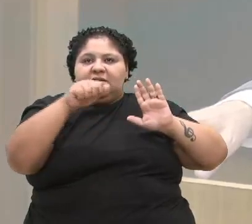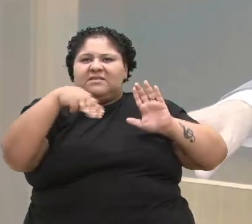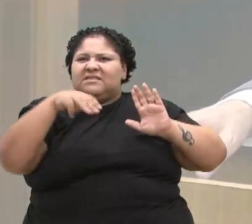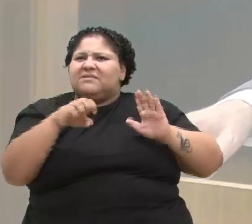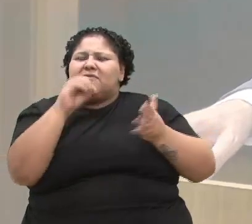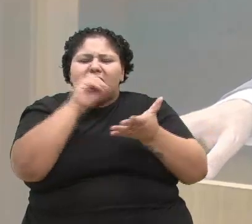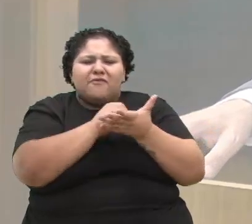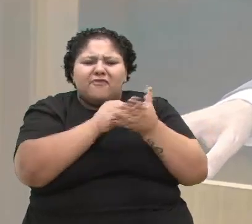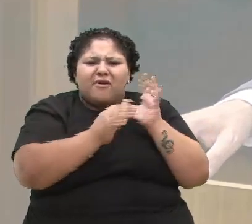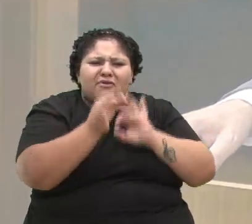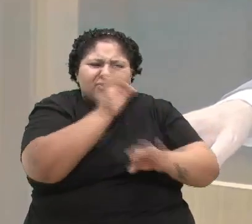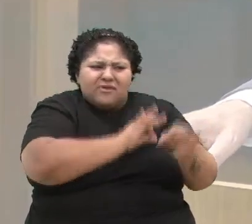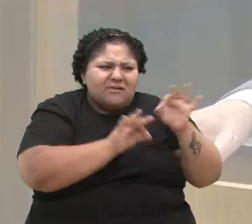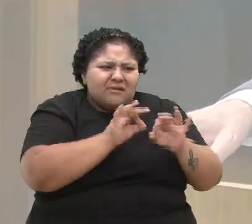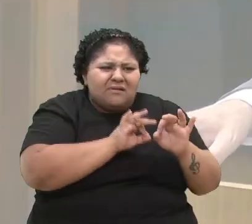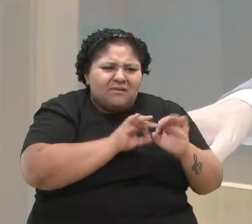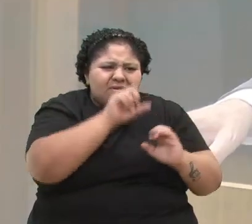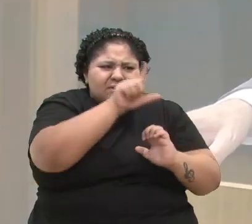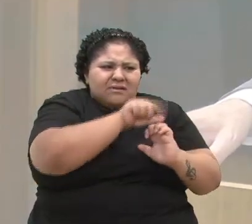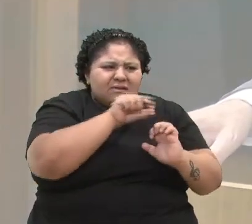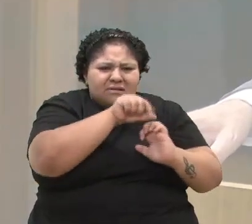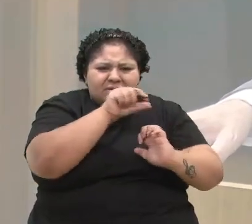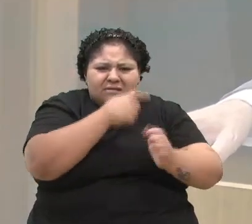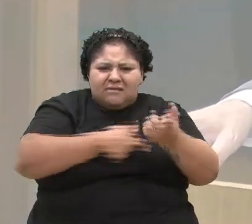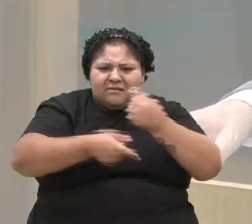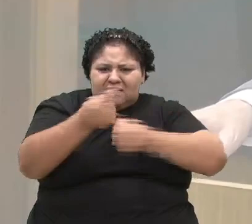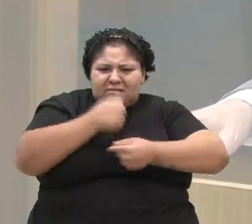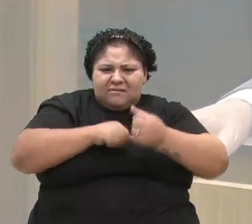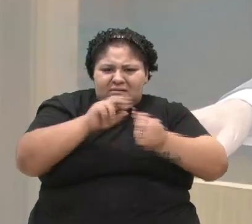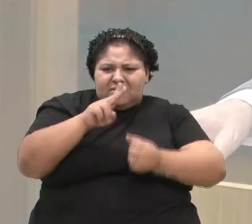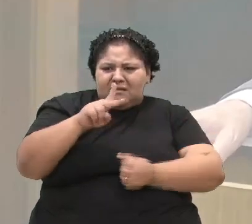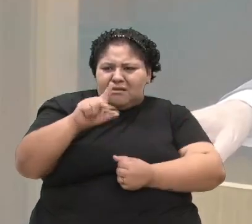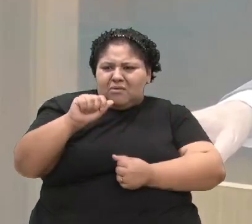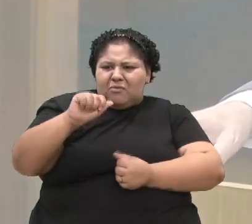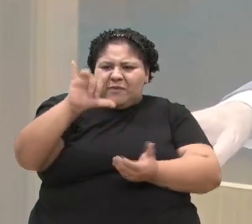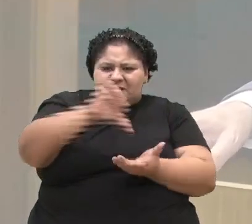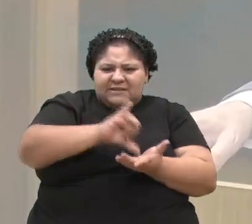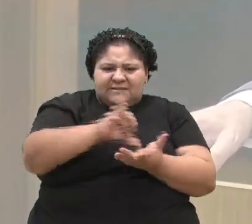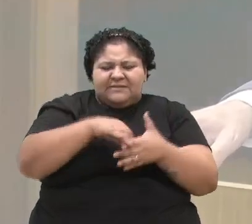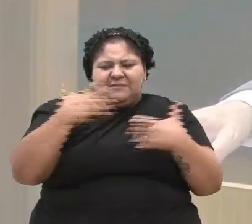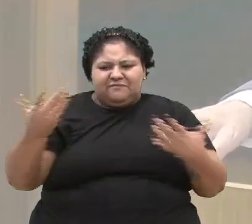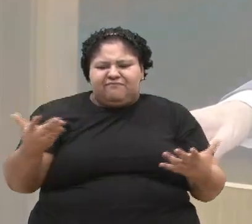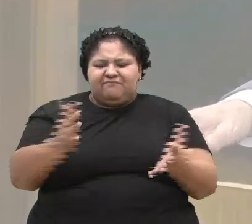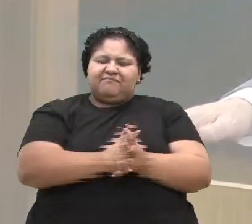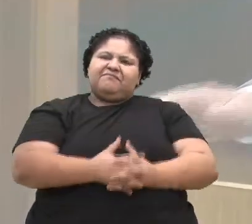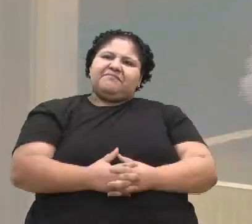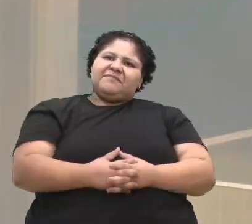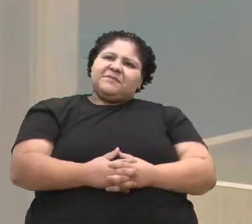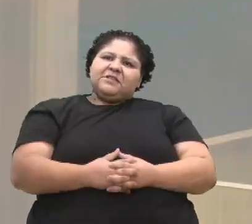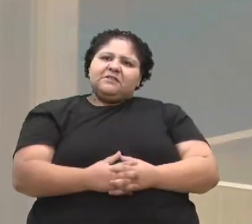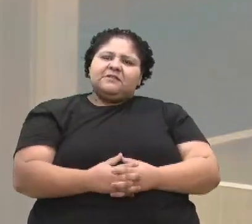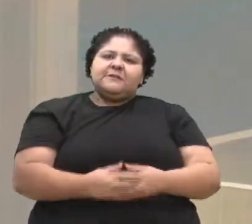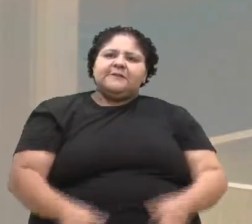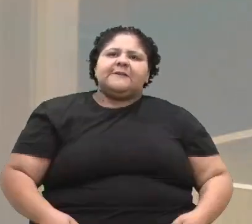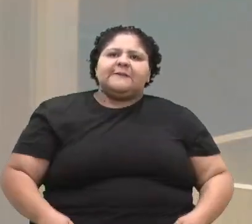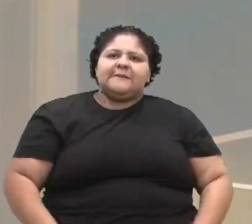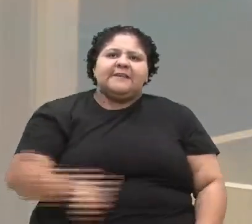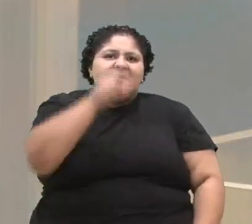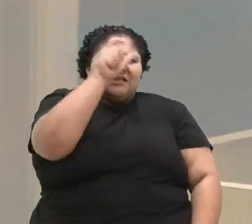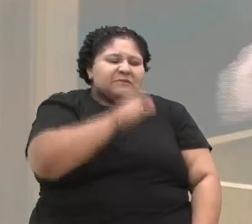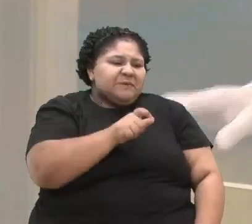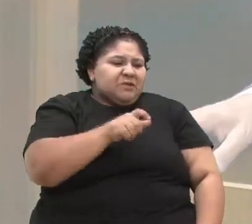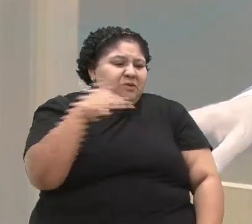desorganização da empresa que está administrando a UPA Central. E as pessoas com dor,